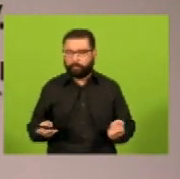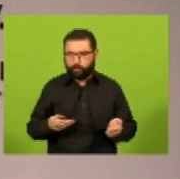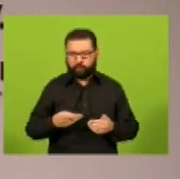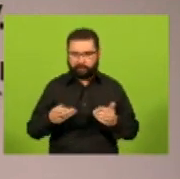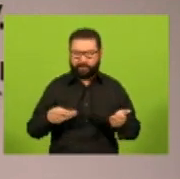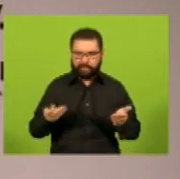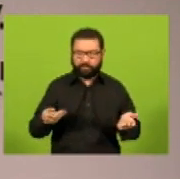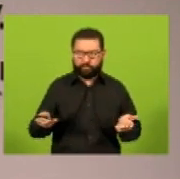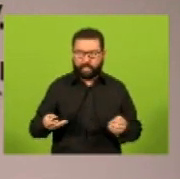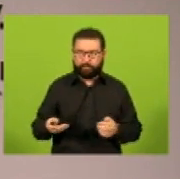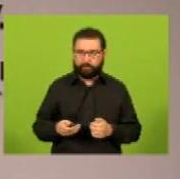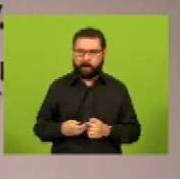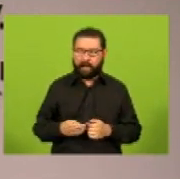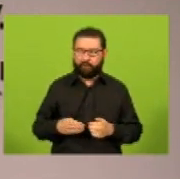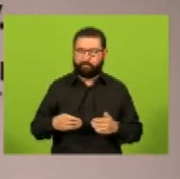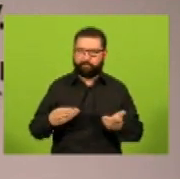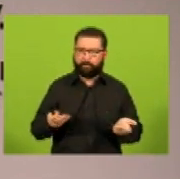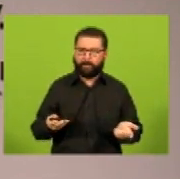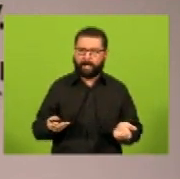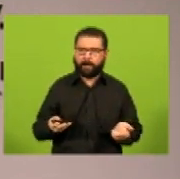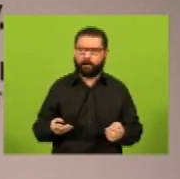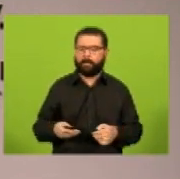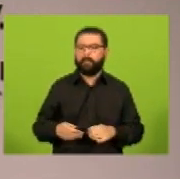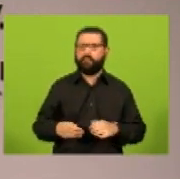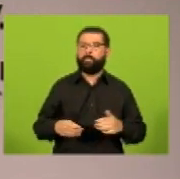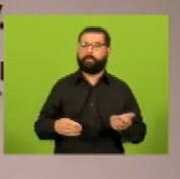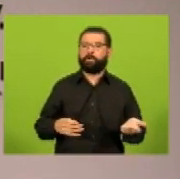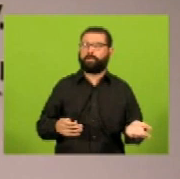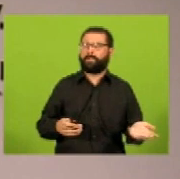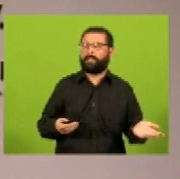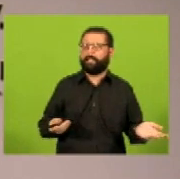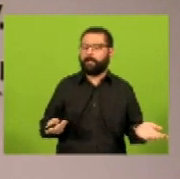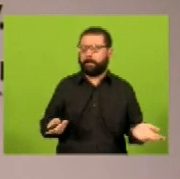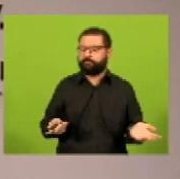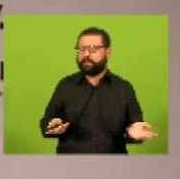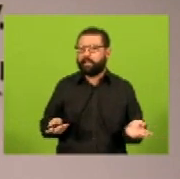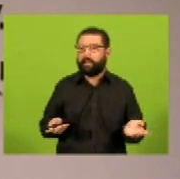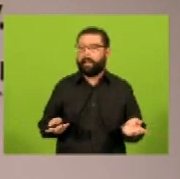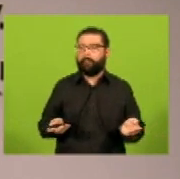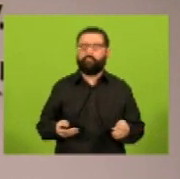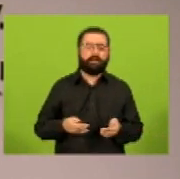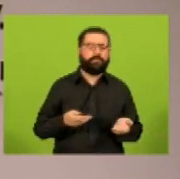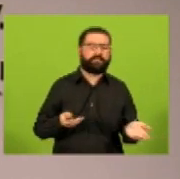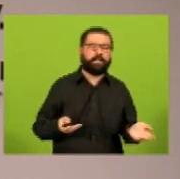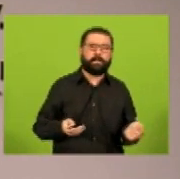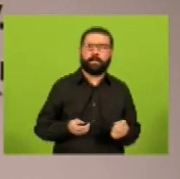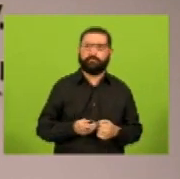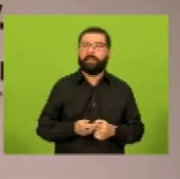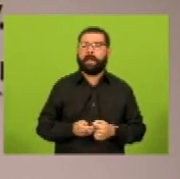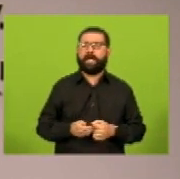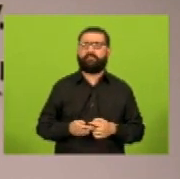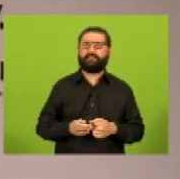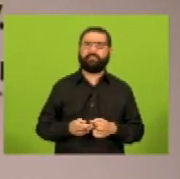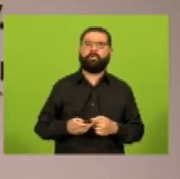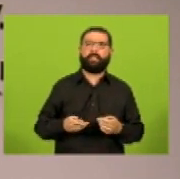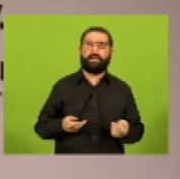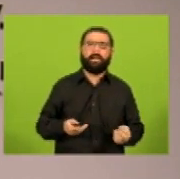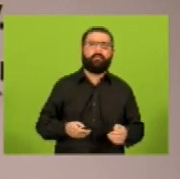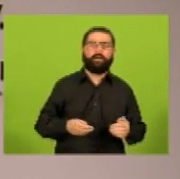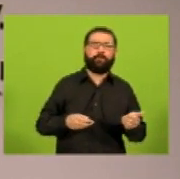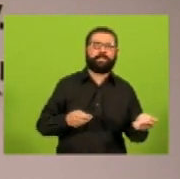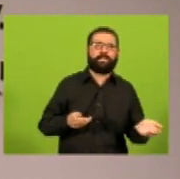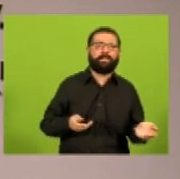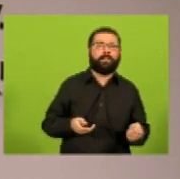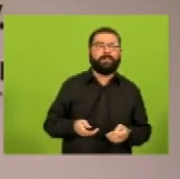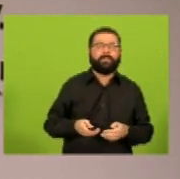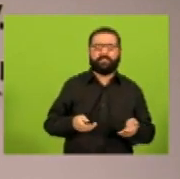um produto que vai ser misturado com a água para formar a cauda, um produto que seria um herbicida, aí vai ser o quê?